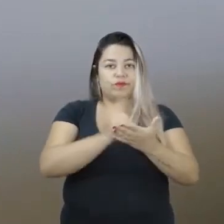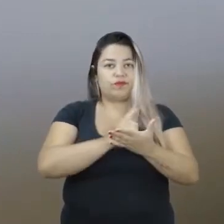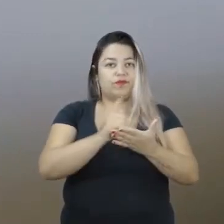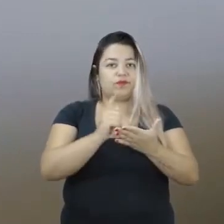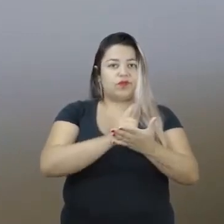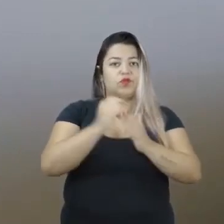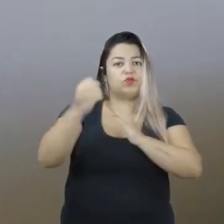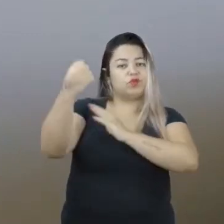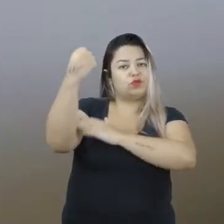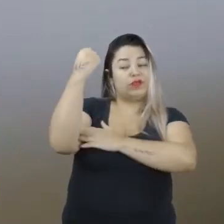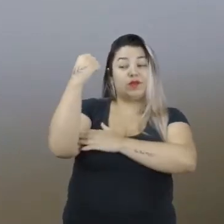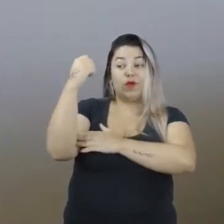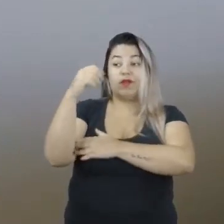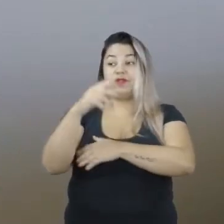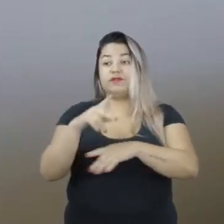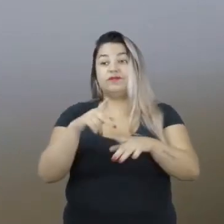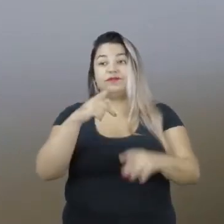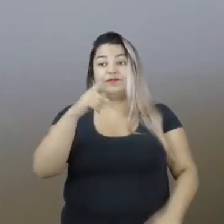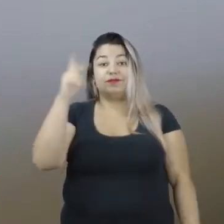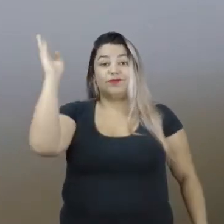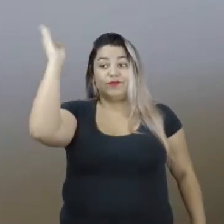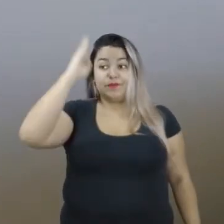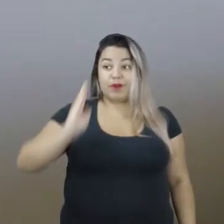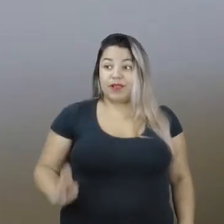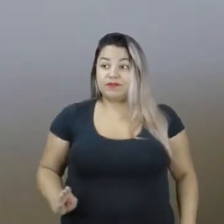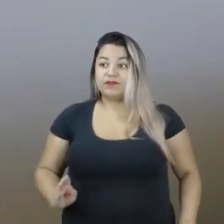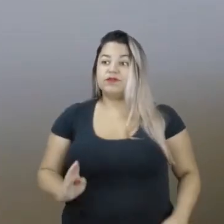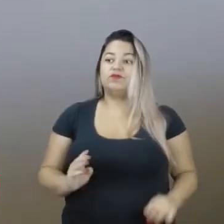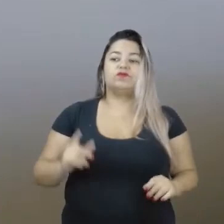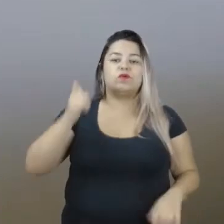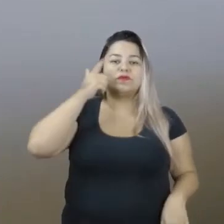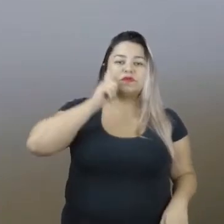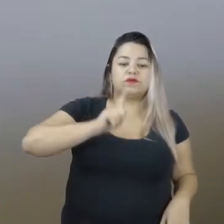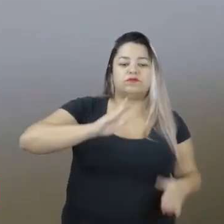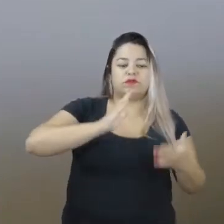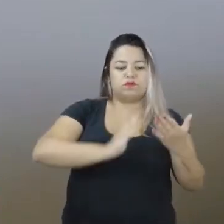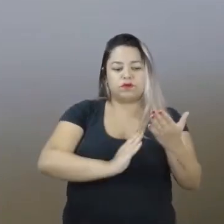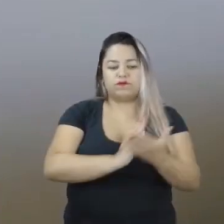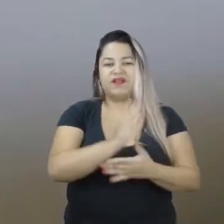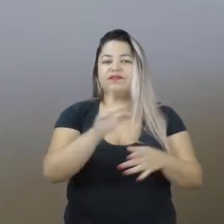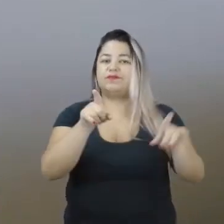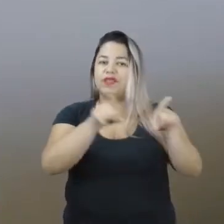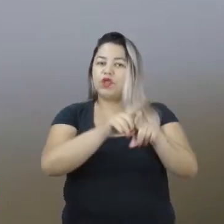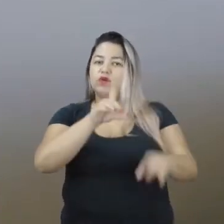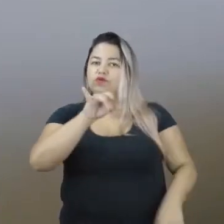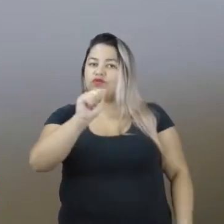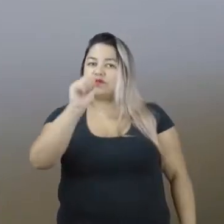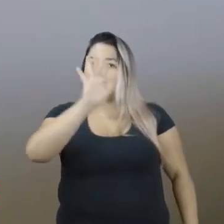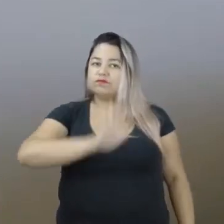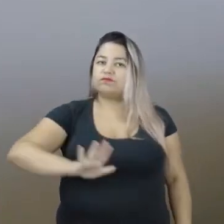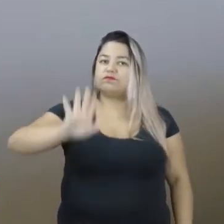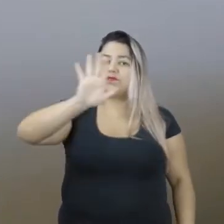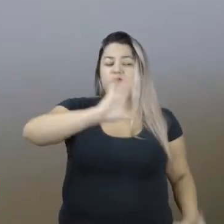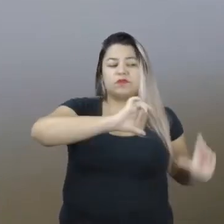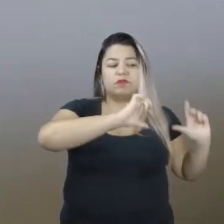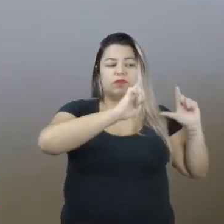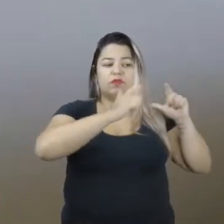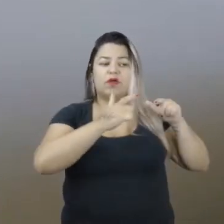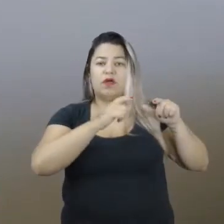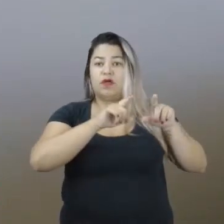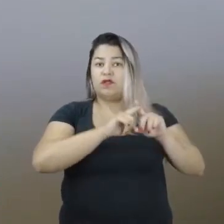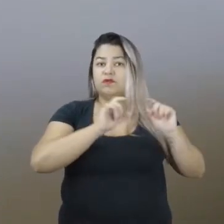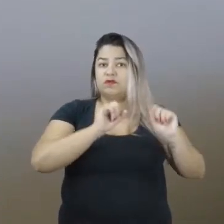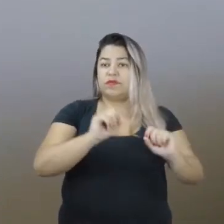Pátria. Foi muito importante. Conseguimos aprovar também o Dia Nacional de Tradição das Raízes